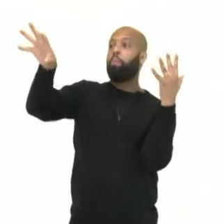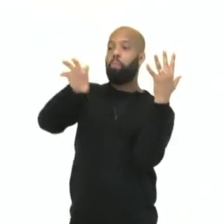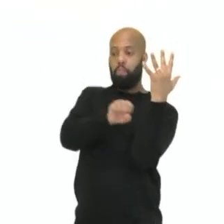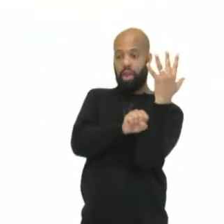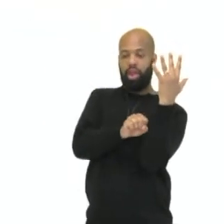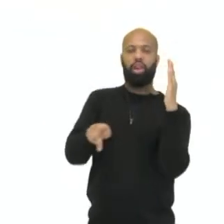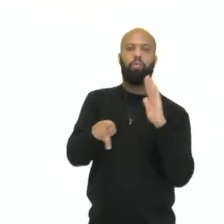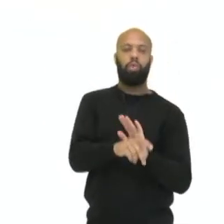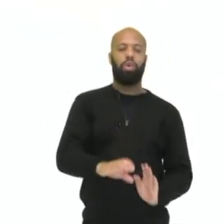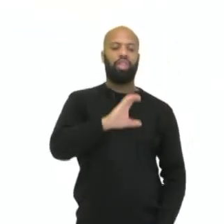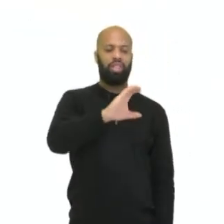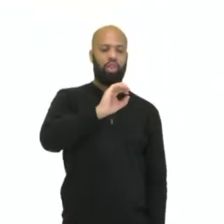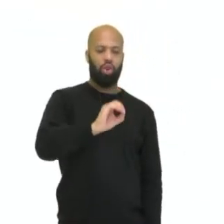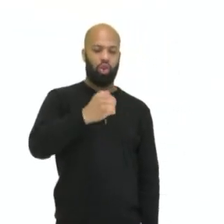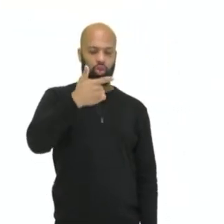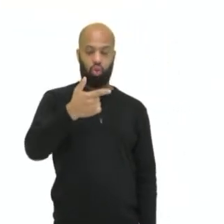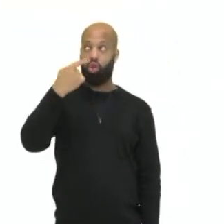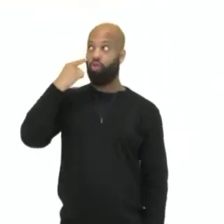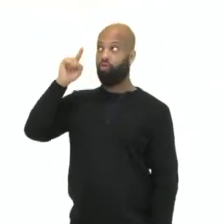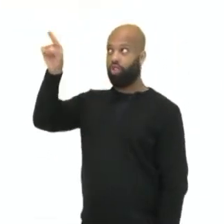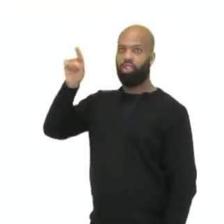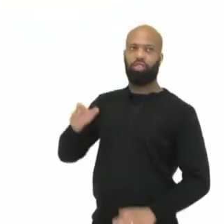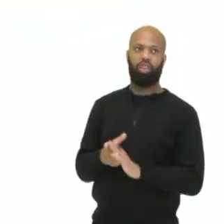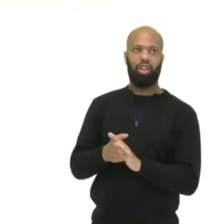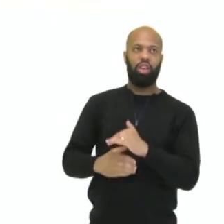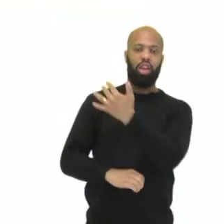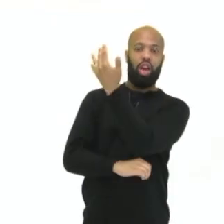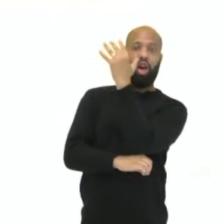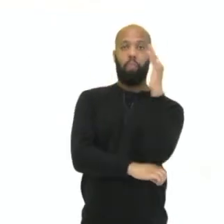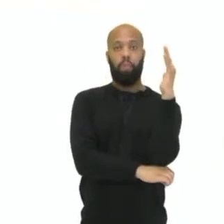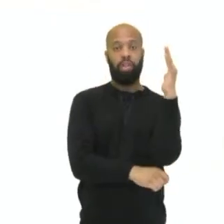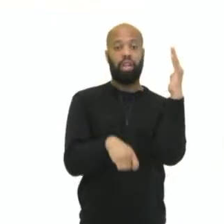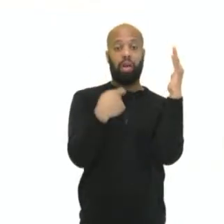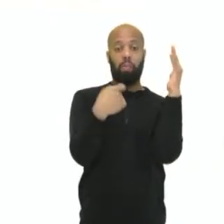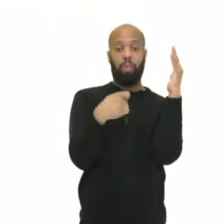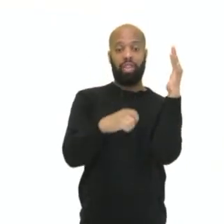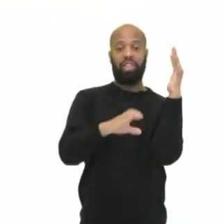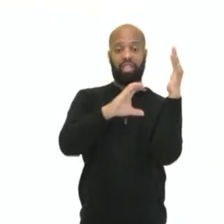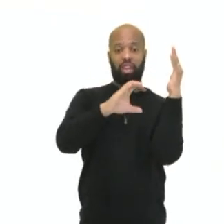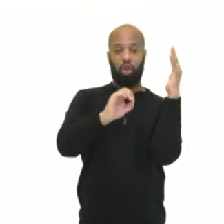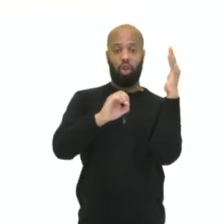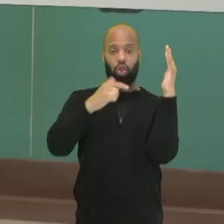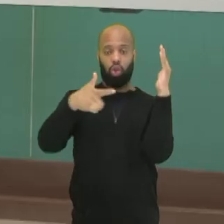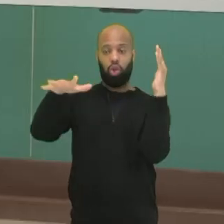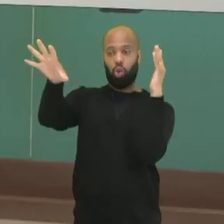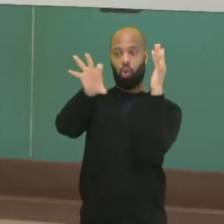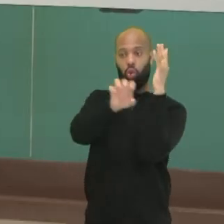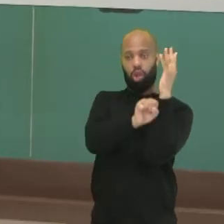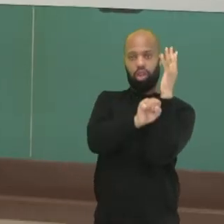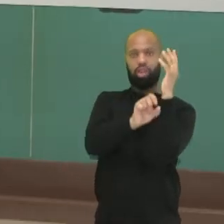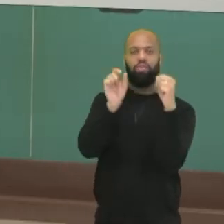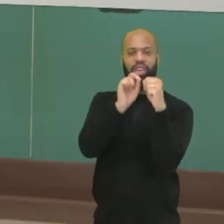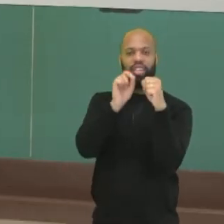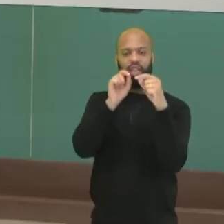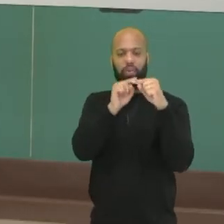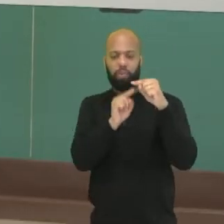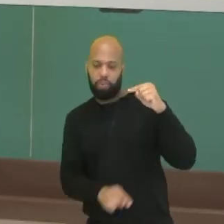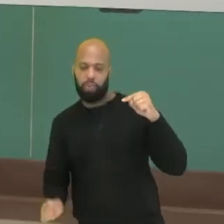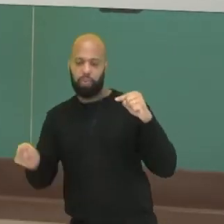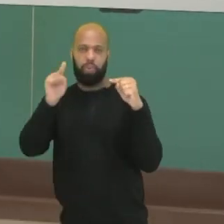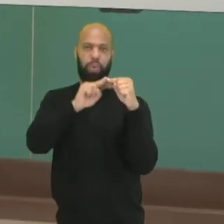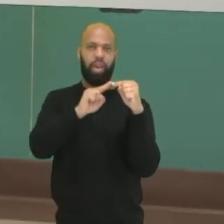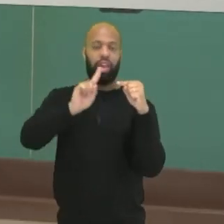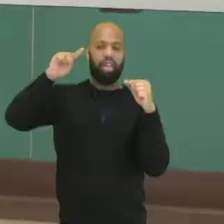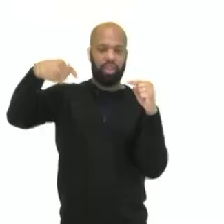a planta precisa do CO2 para fazer todo aquele trabalho, todas aquelas fases da fotossíntese, né? E com isso, libera o